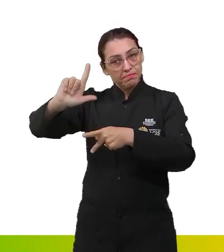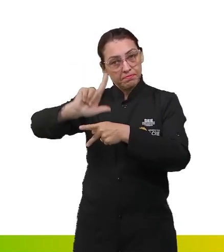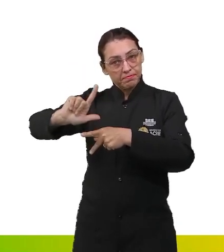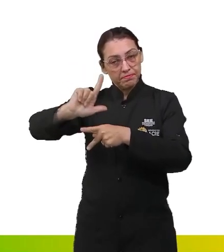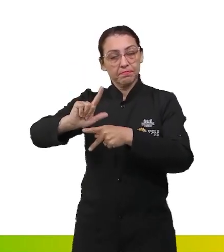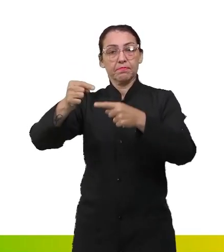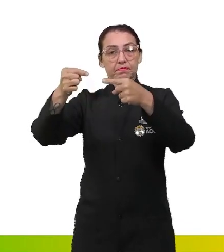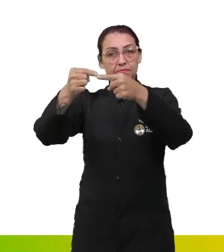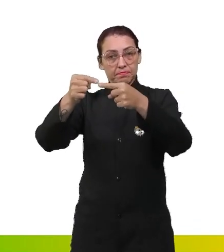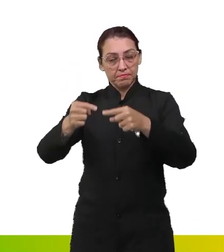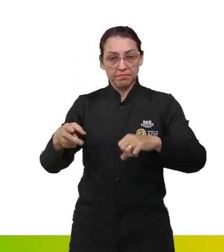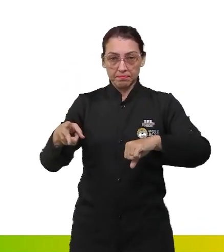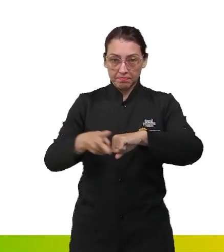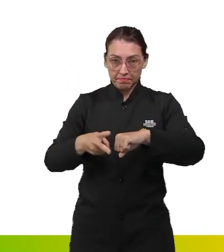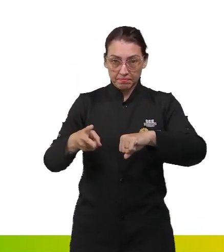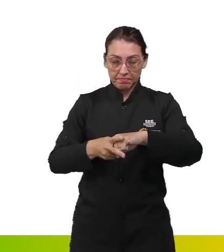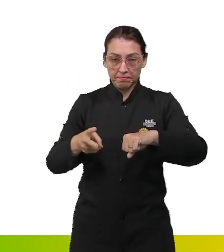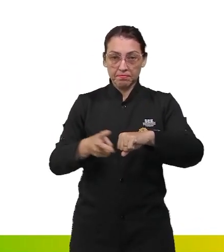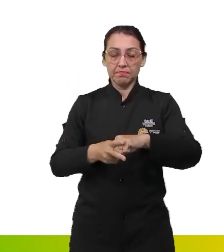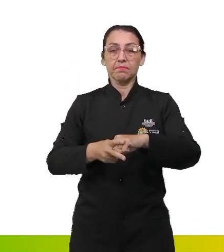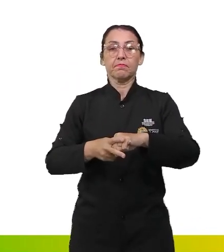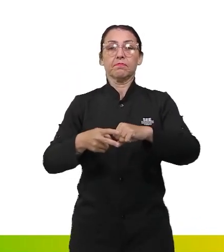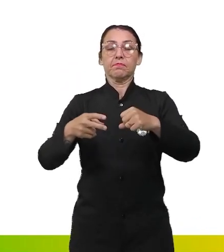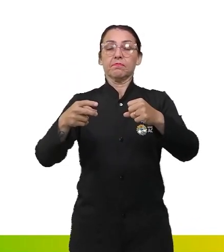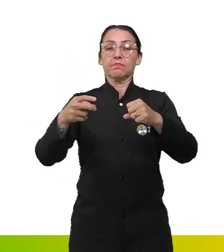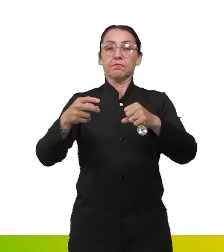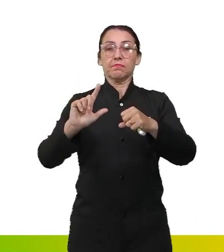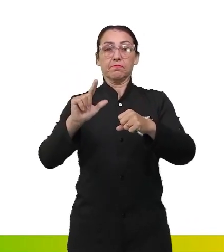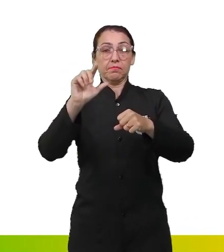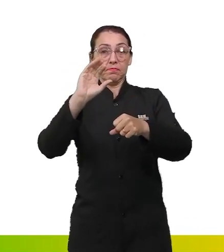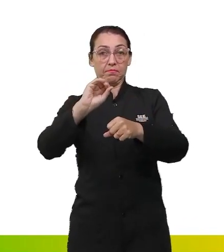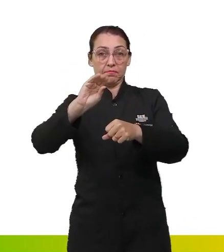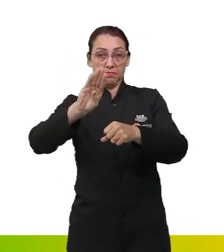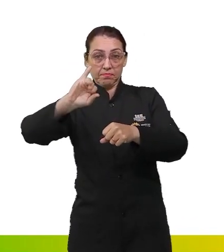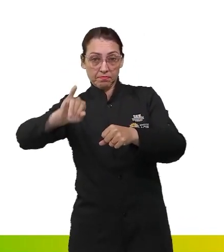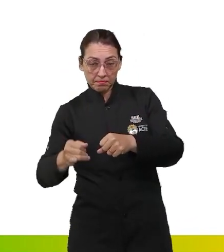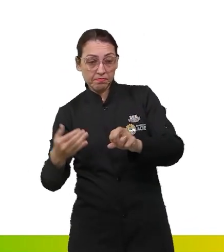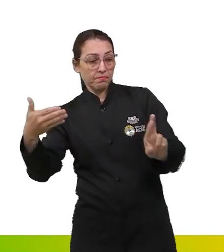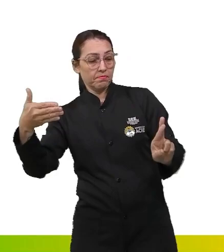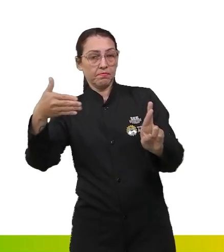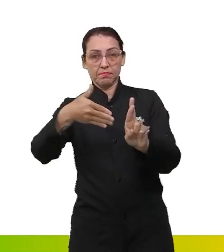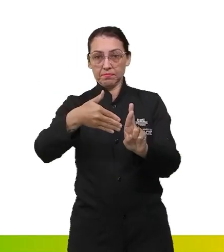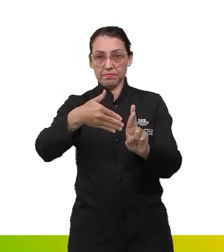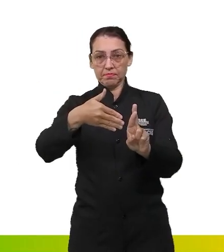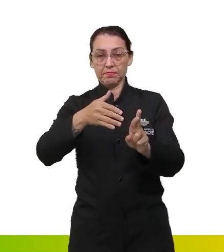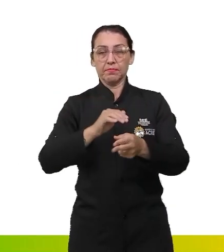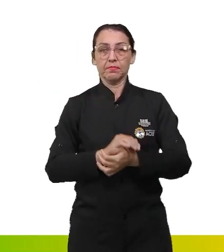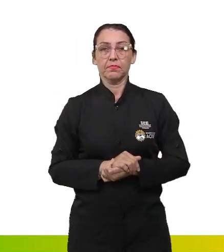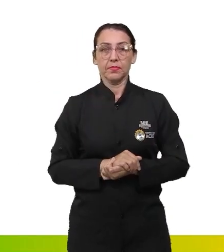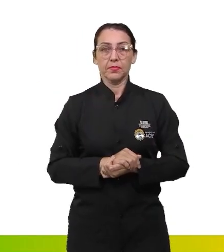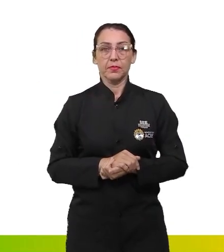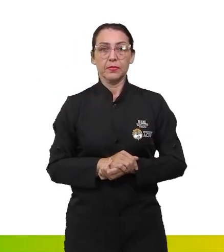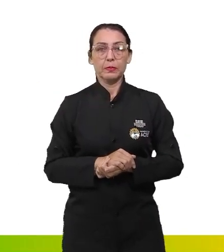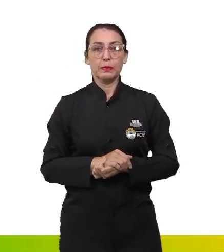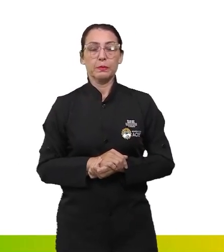eu concordo o verbo gustar com o verbo ou com o objeto a que ele se refere.